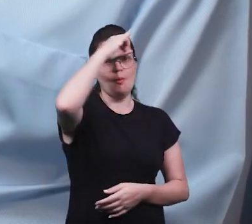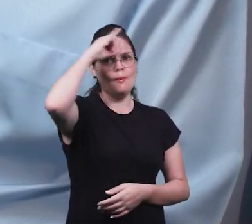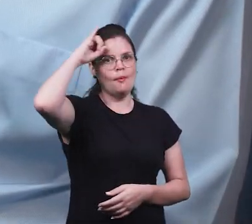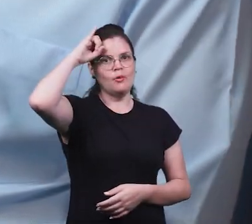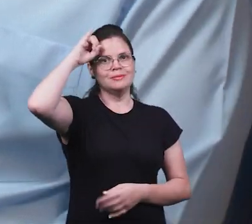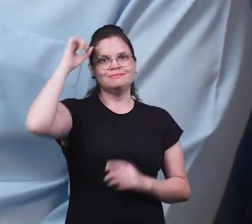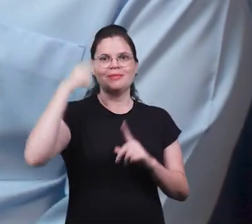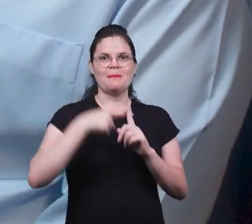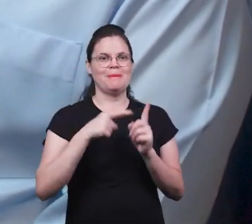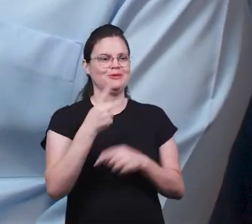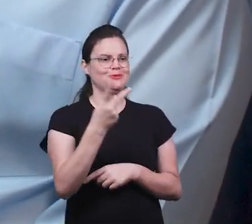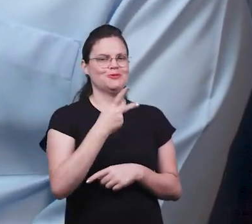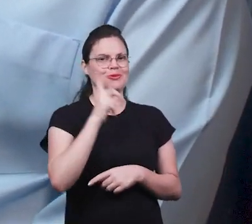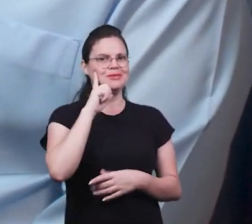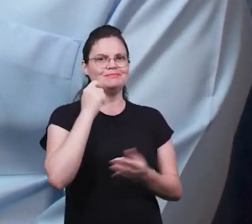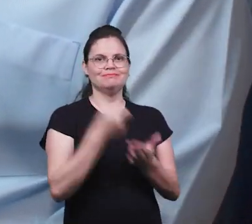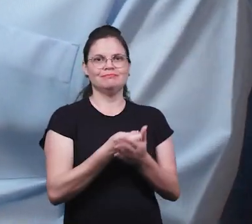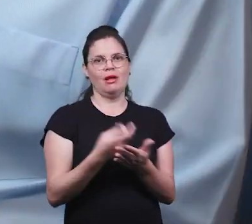o pecado.